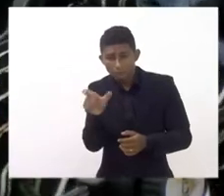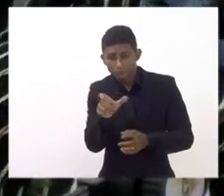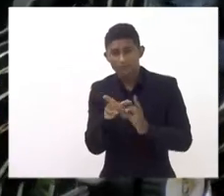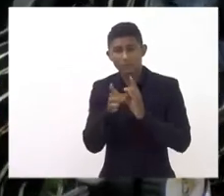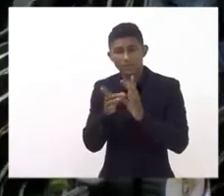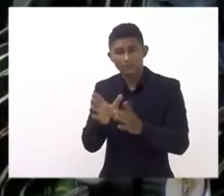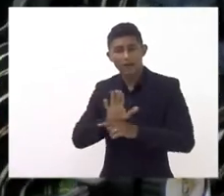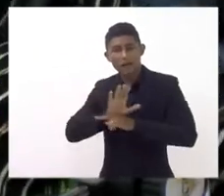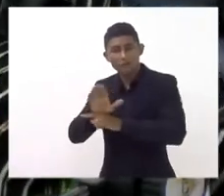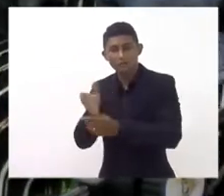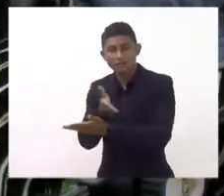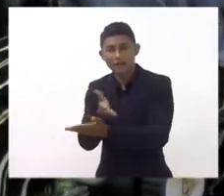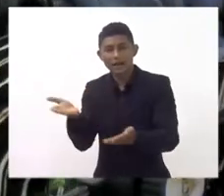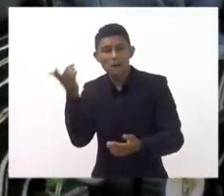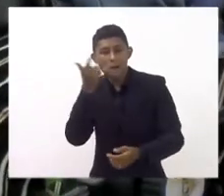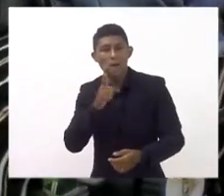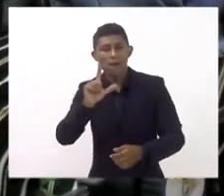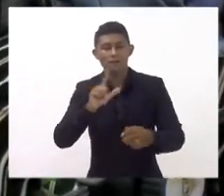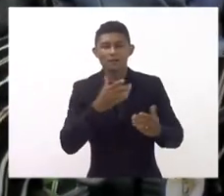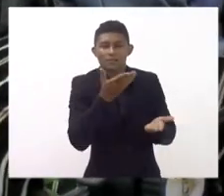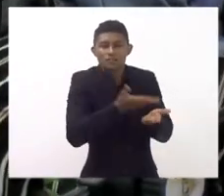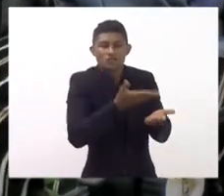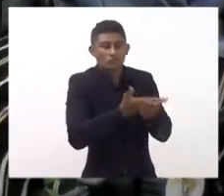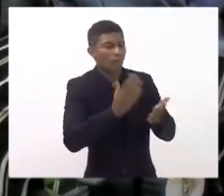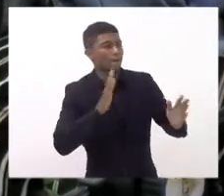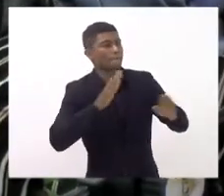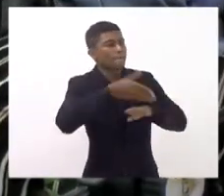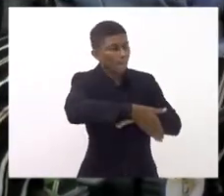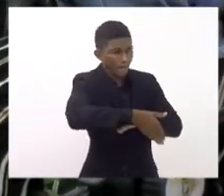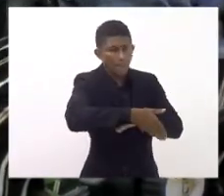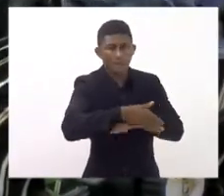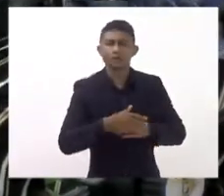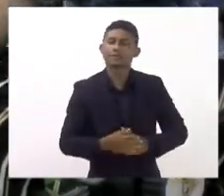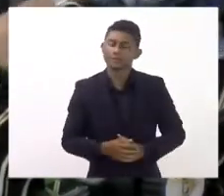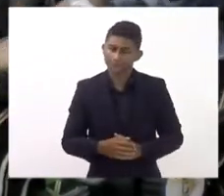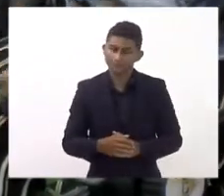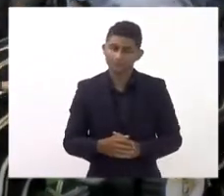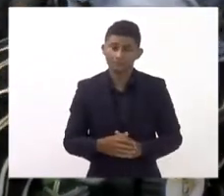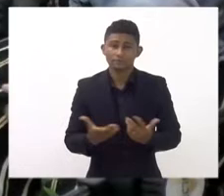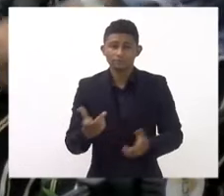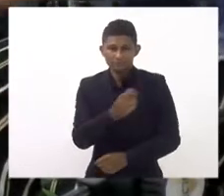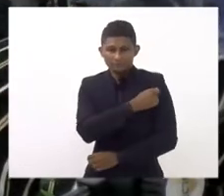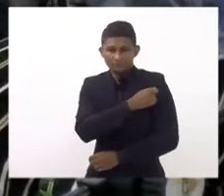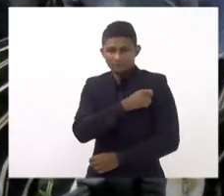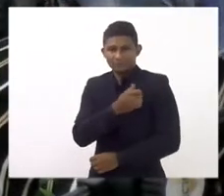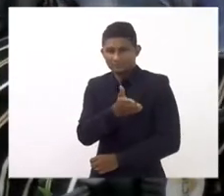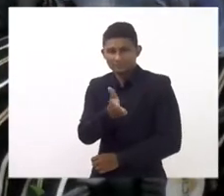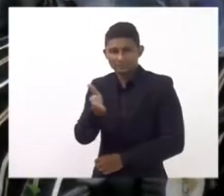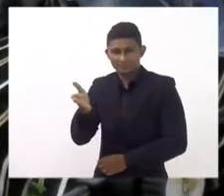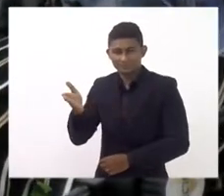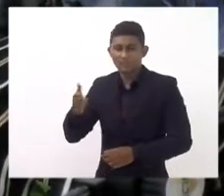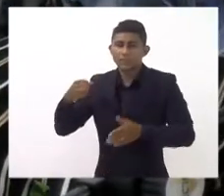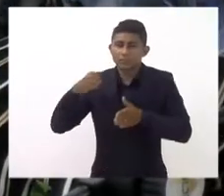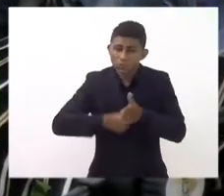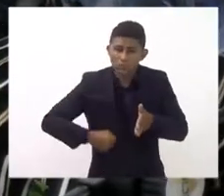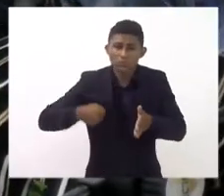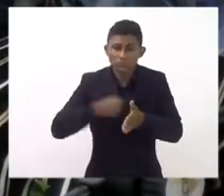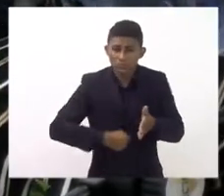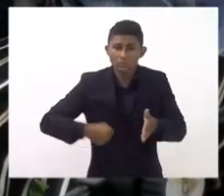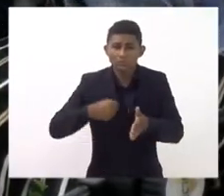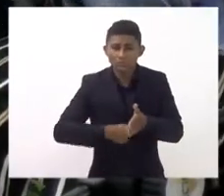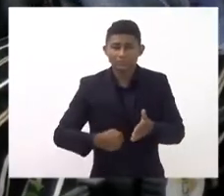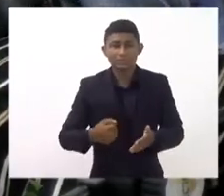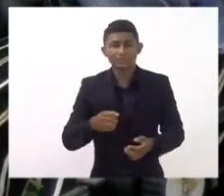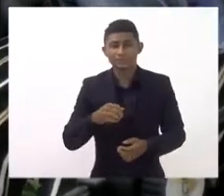acessível. Não por um acaso, resta evidente a luta dos estudantes para efetivação e garantia